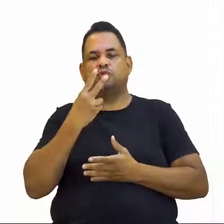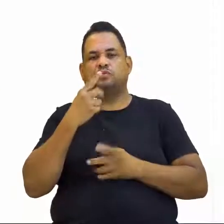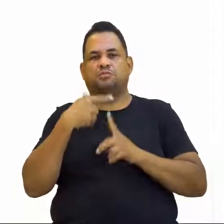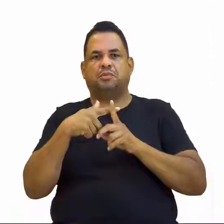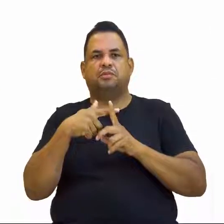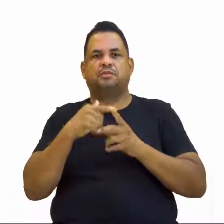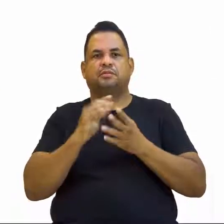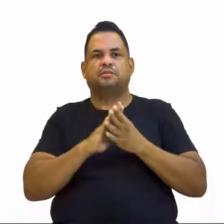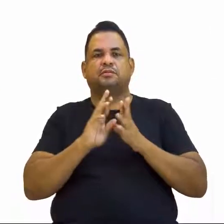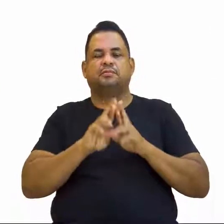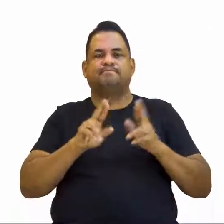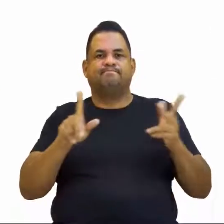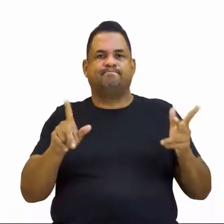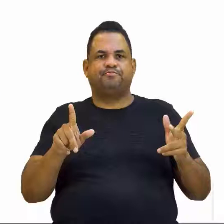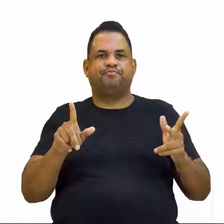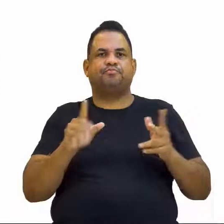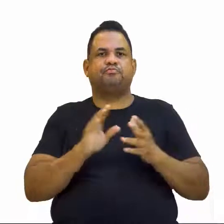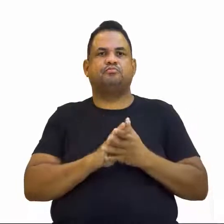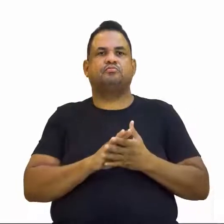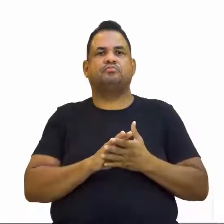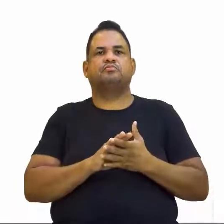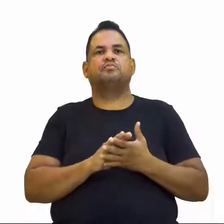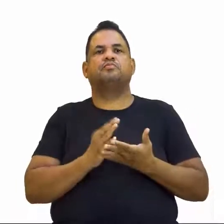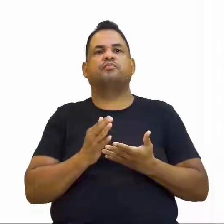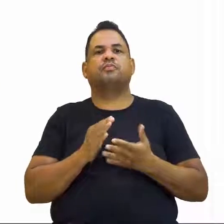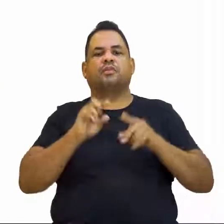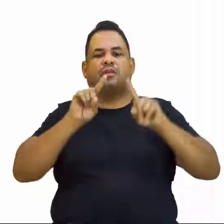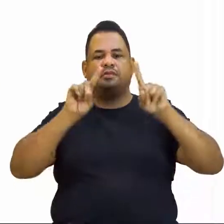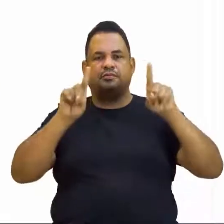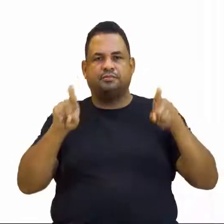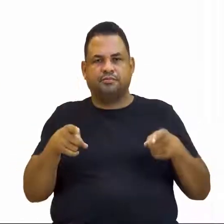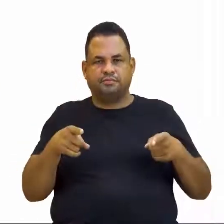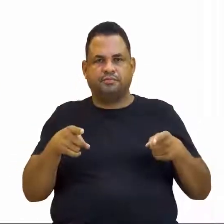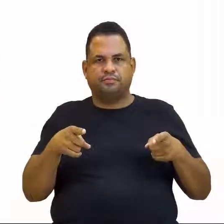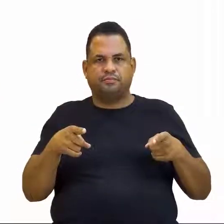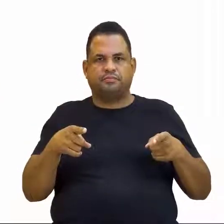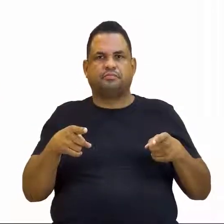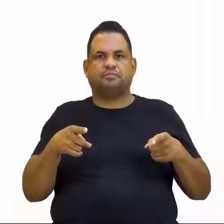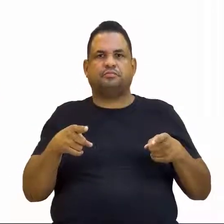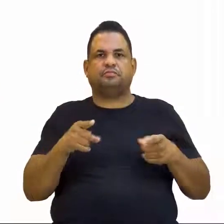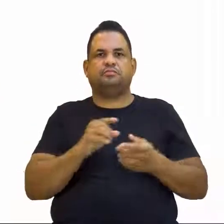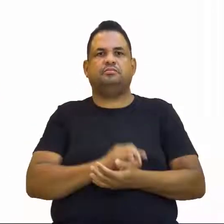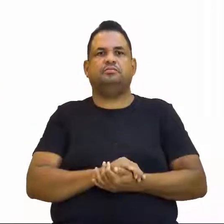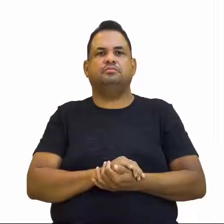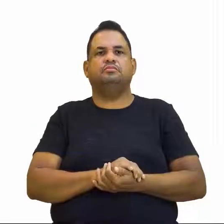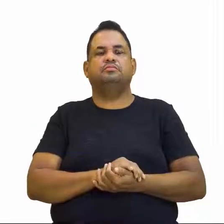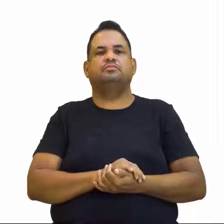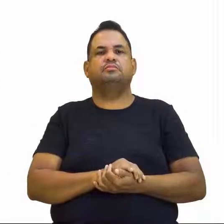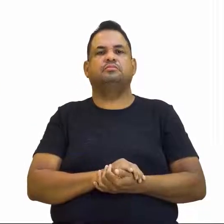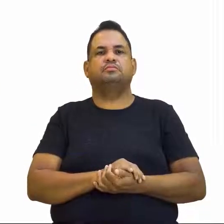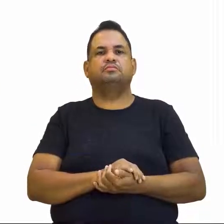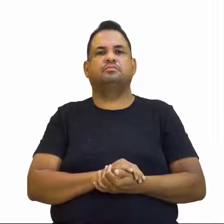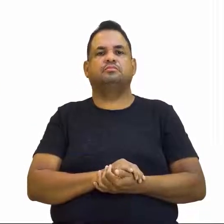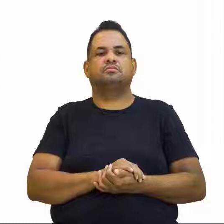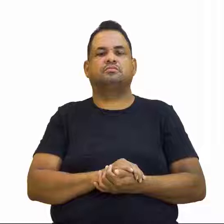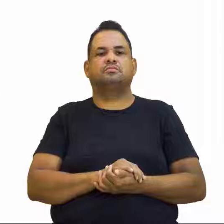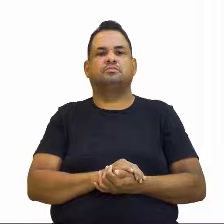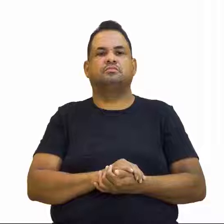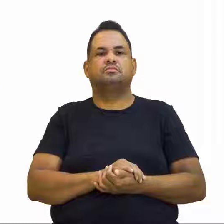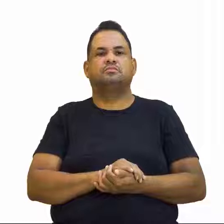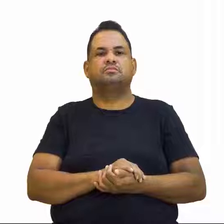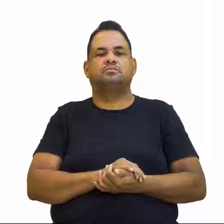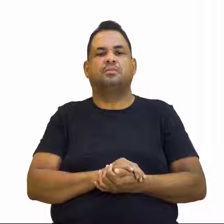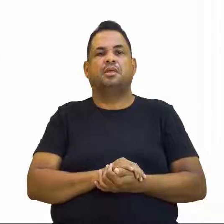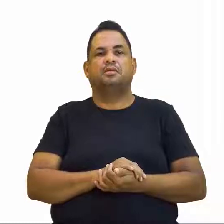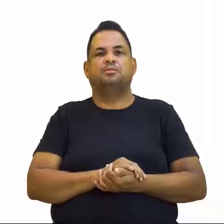vai diferenciar colocando entre parênteses a carga do cátion em algarismo